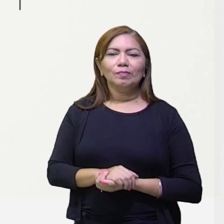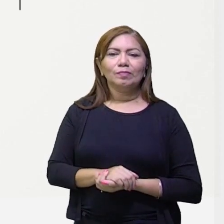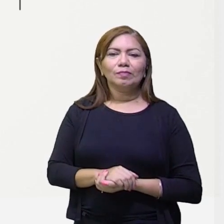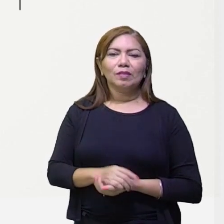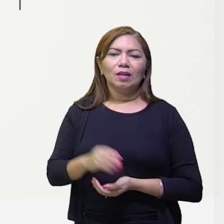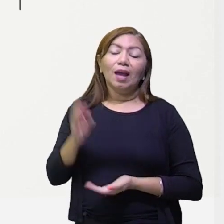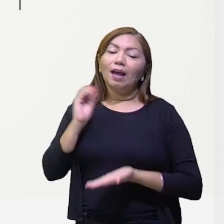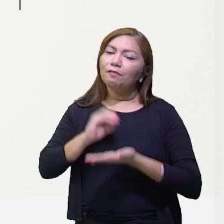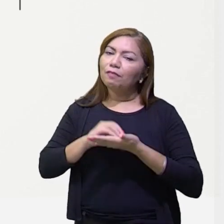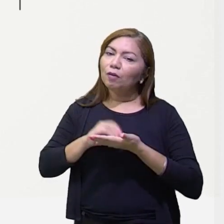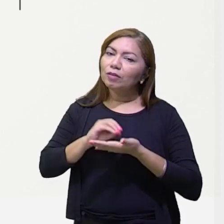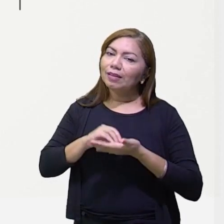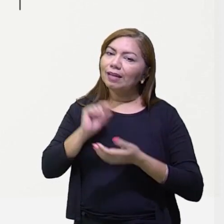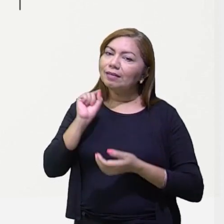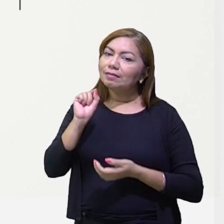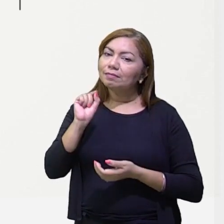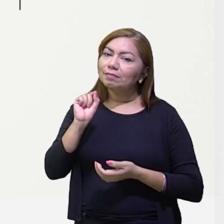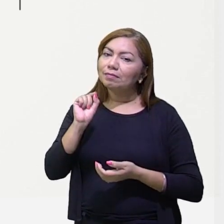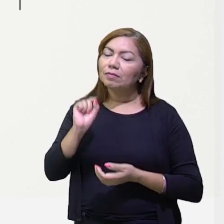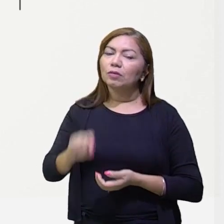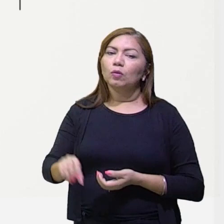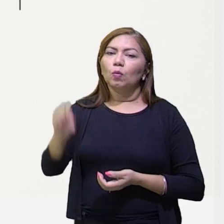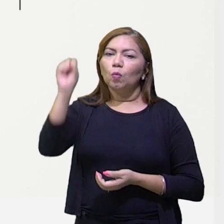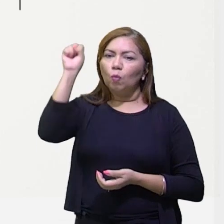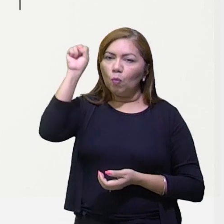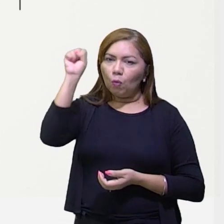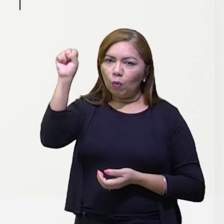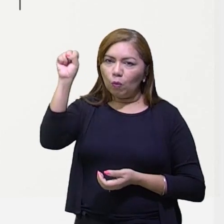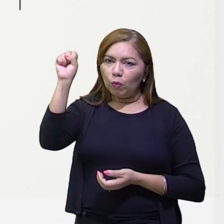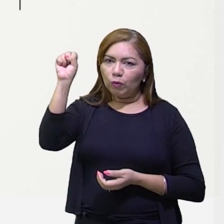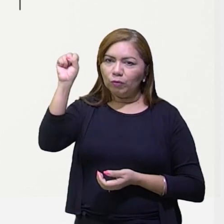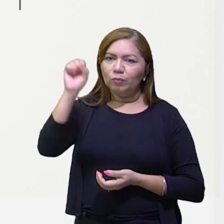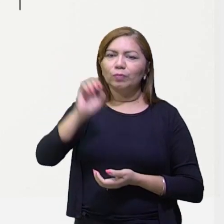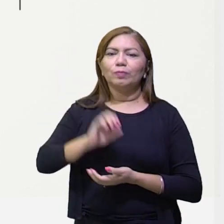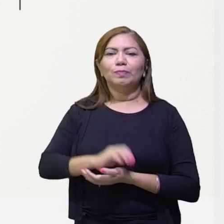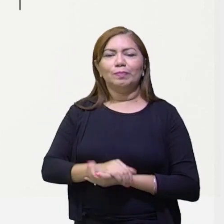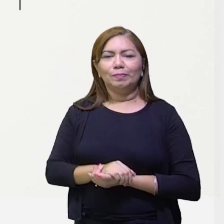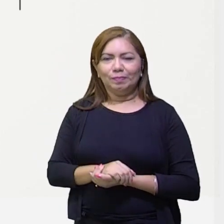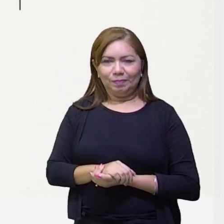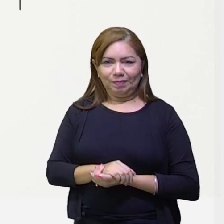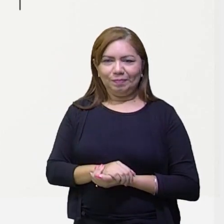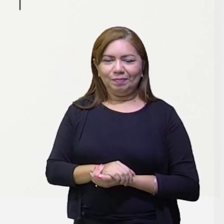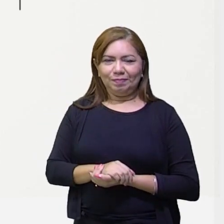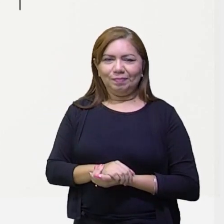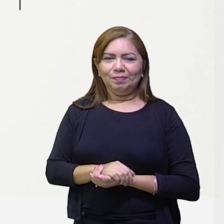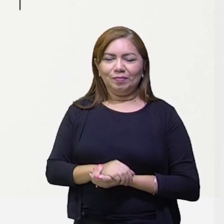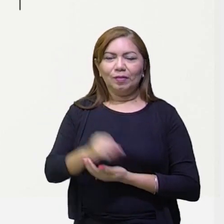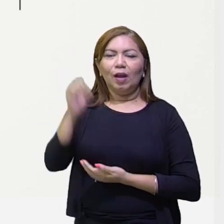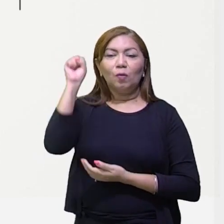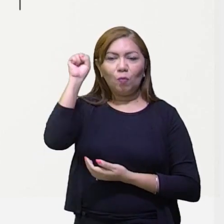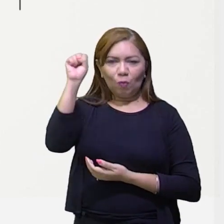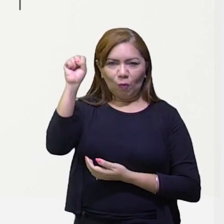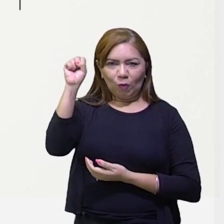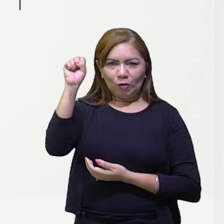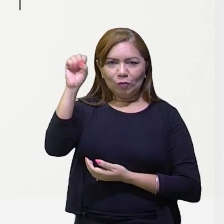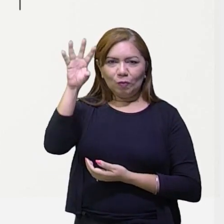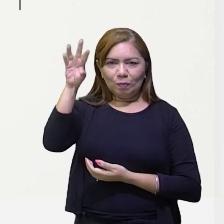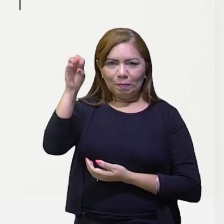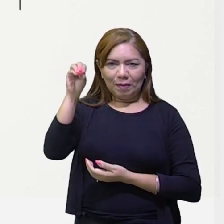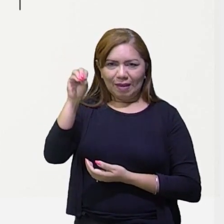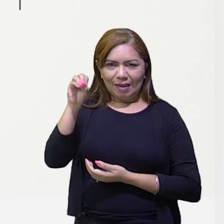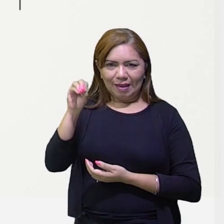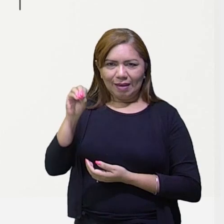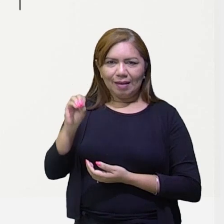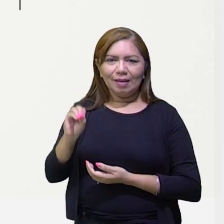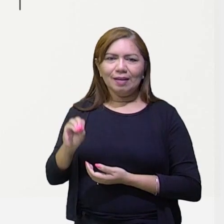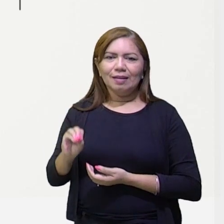aí, professor? Não acaba aqui. O que, que eu vou fazer aqui? Vou baixar o 8. Muito